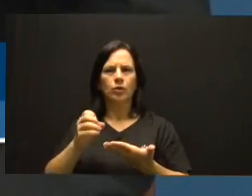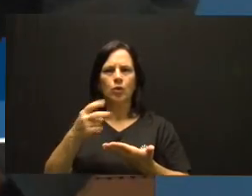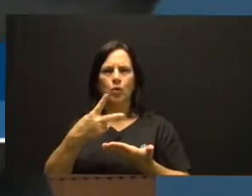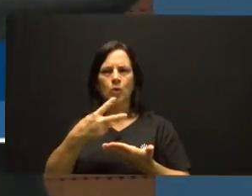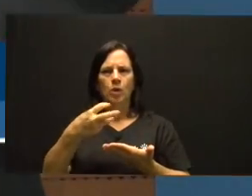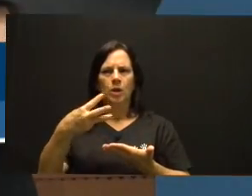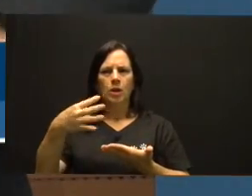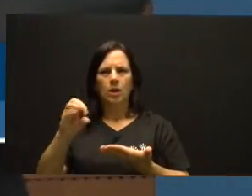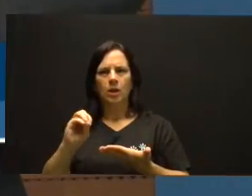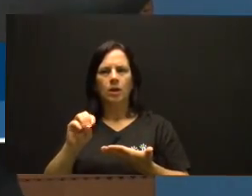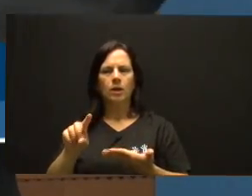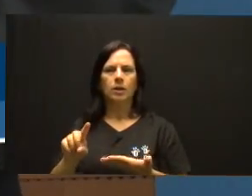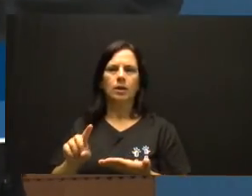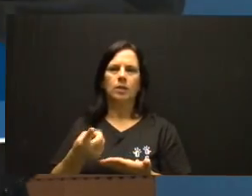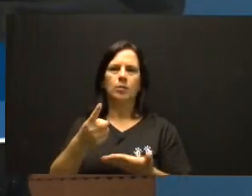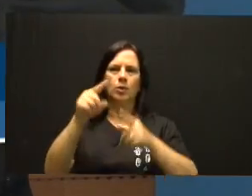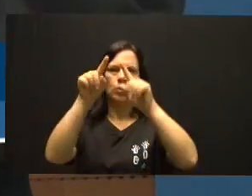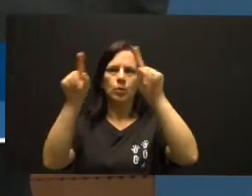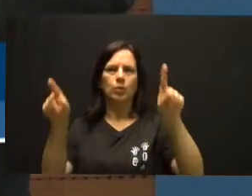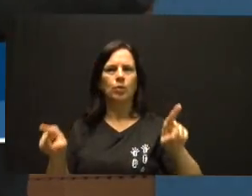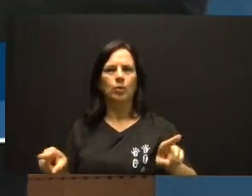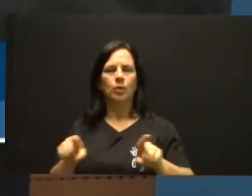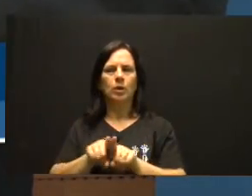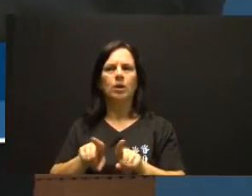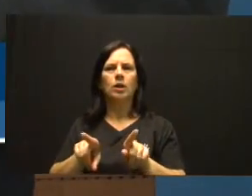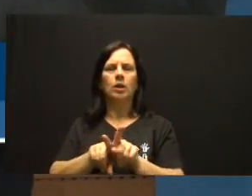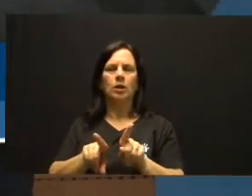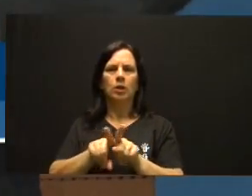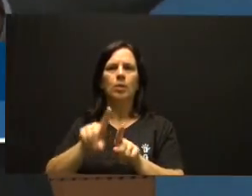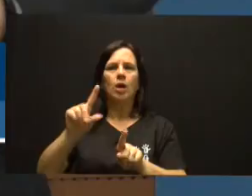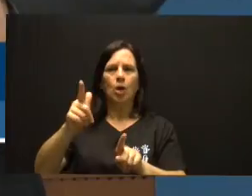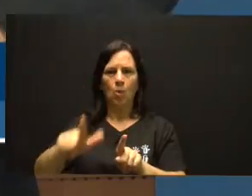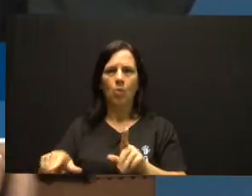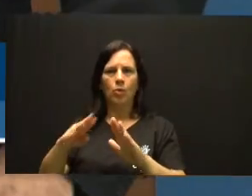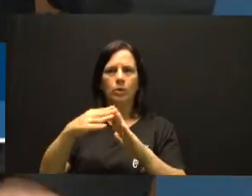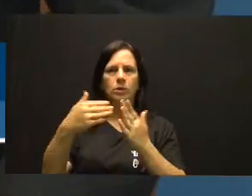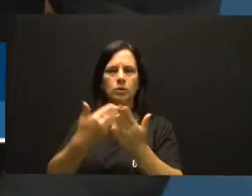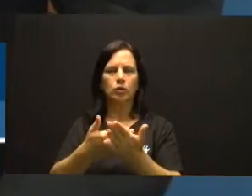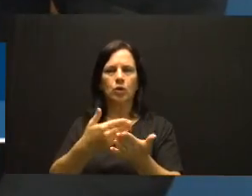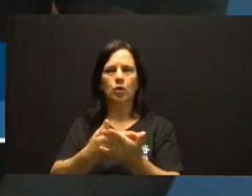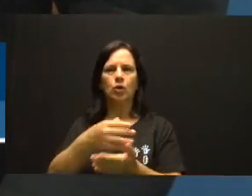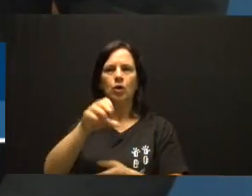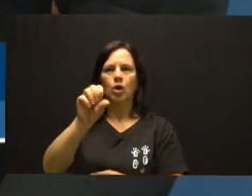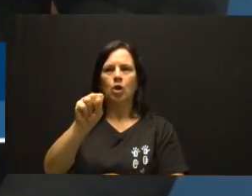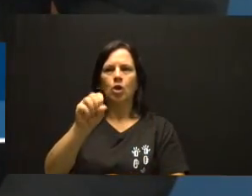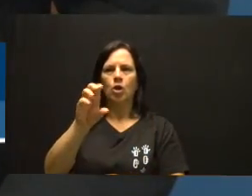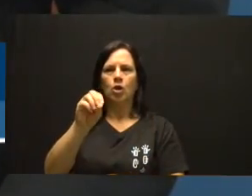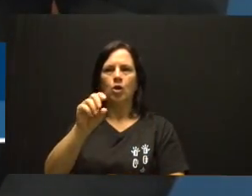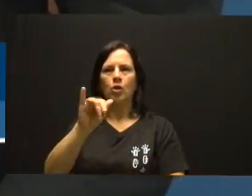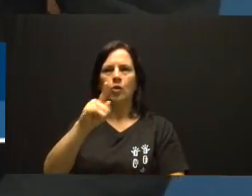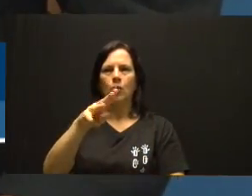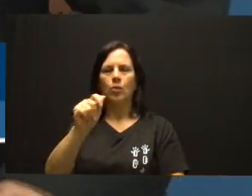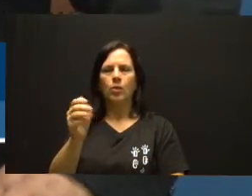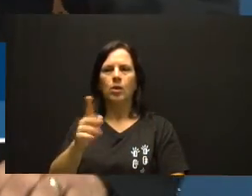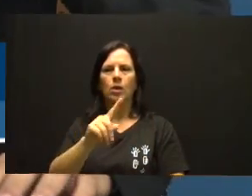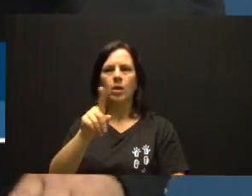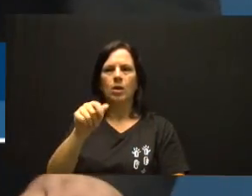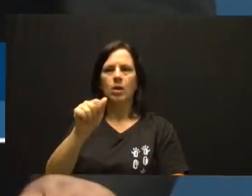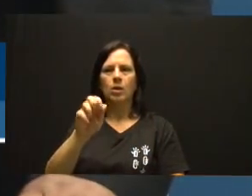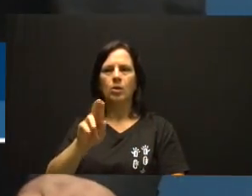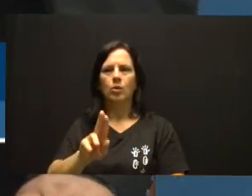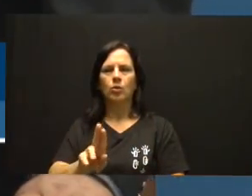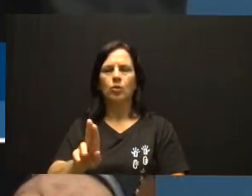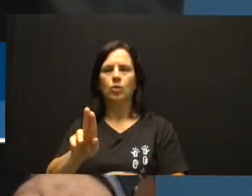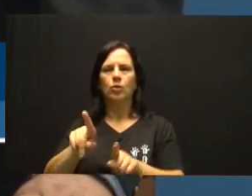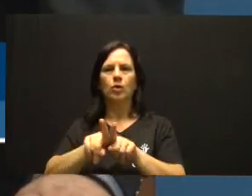mil. Tal qual nós fizemos na creche Sofia Zarzul também, quando eles fecharam, nós fizemos a denúncia junto ao Ministério Público, onde tinha-se uma